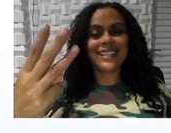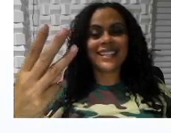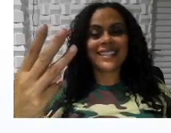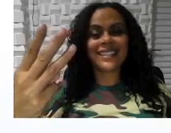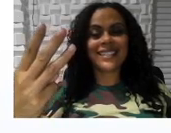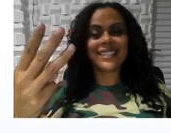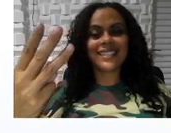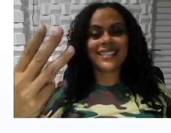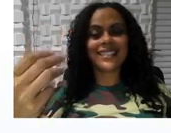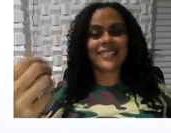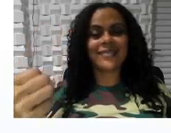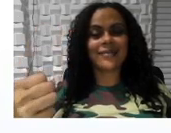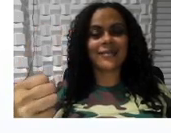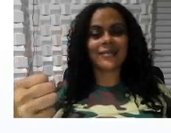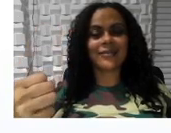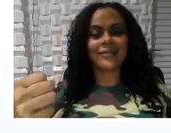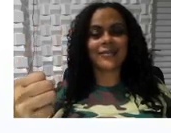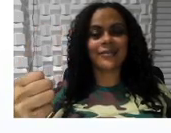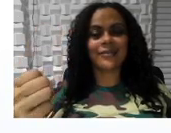3,